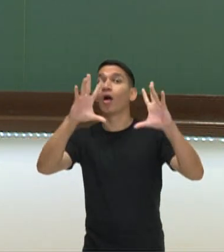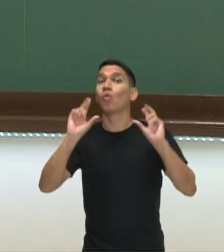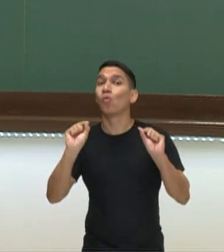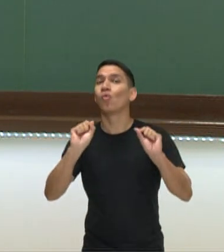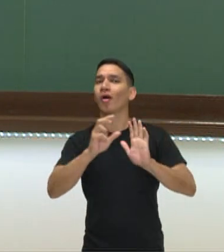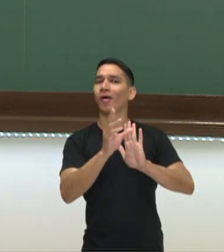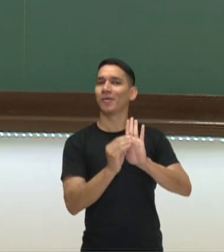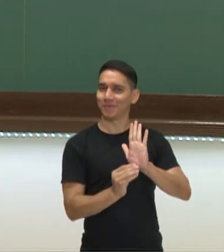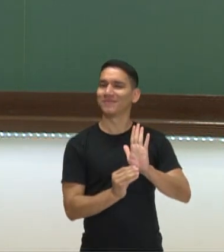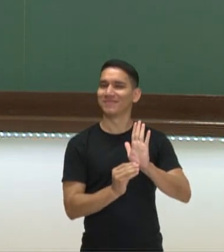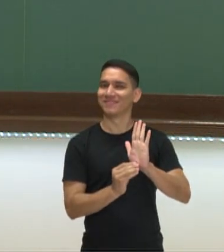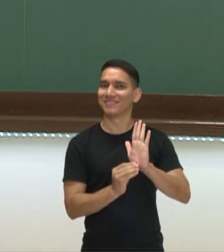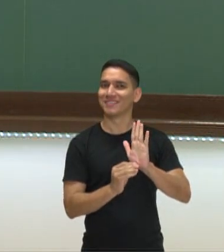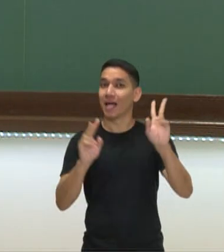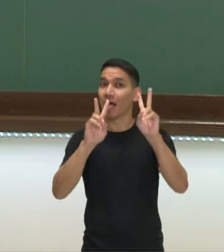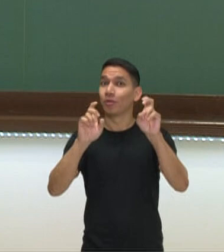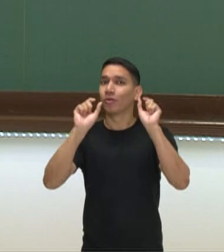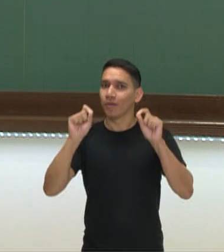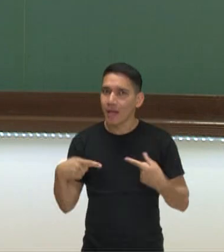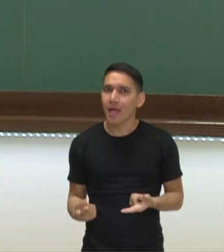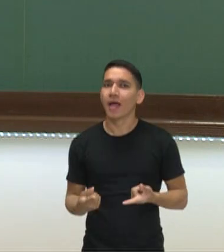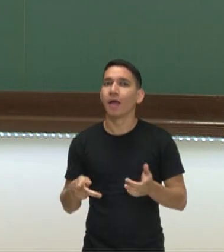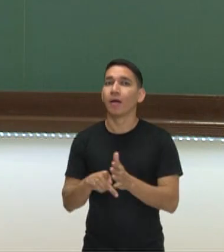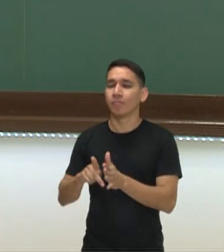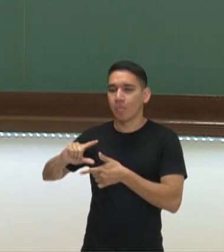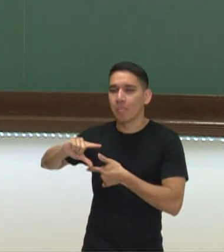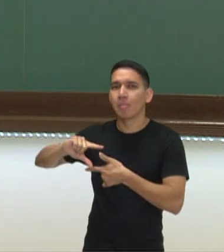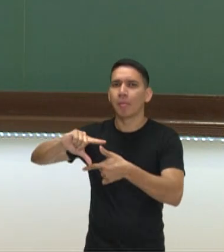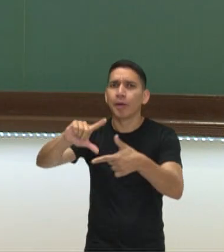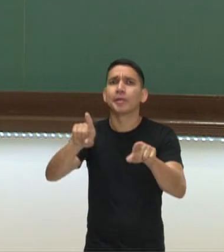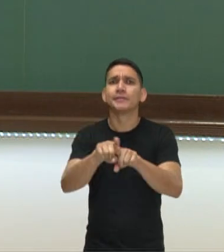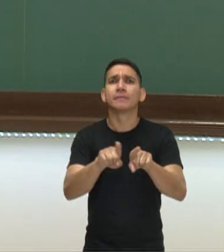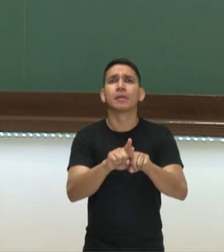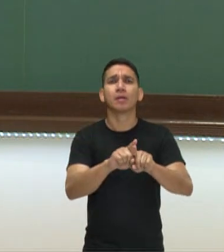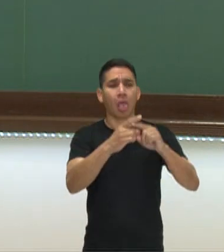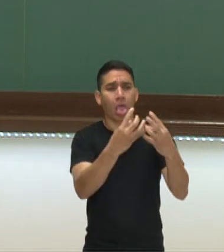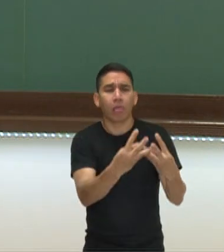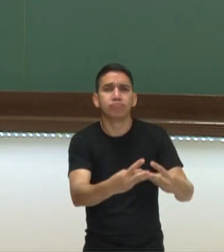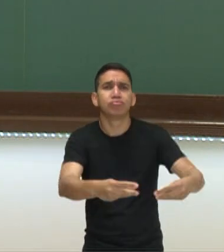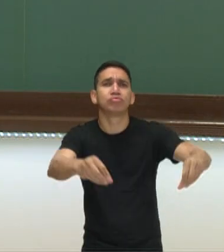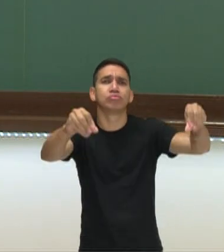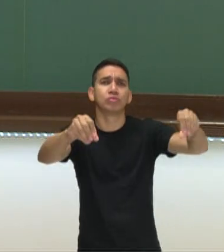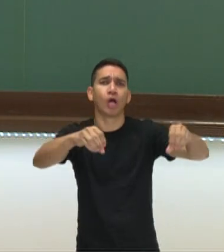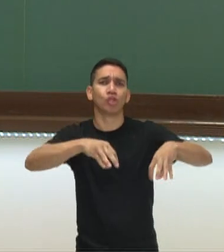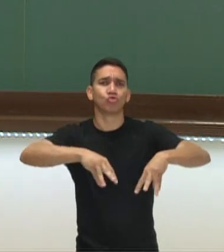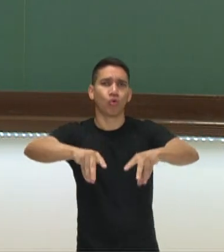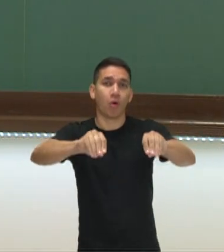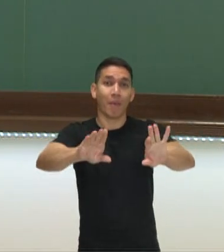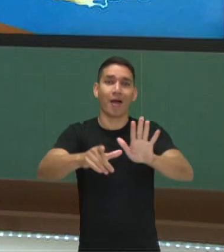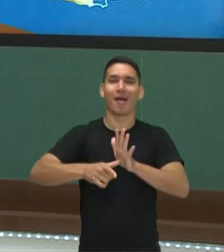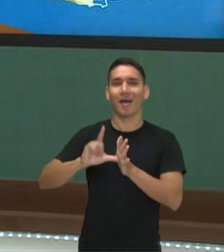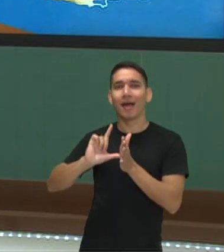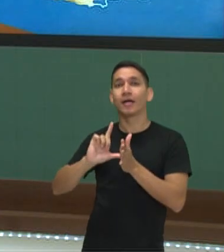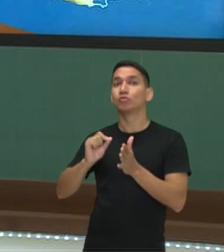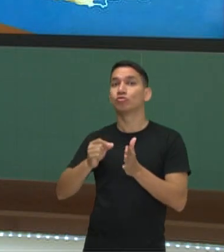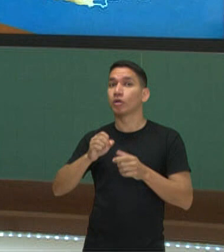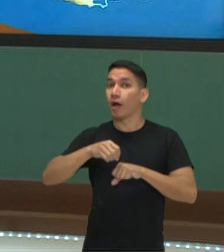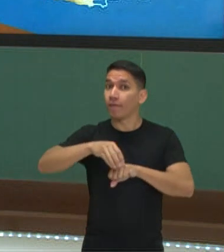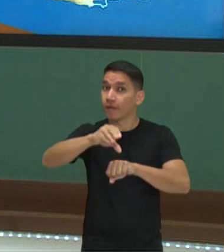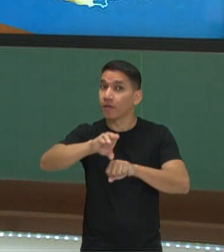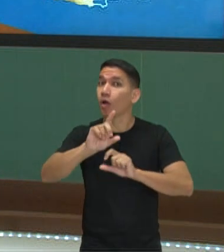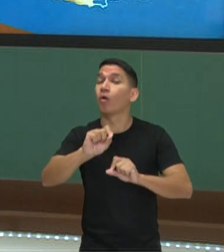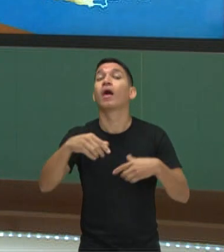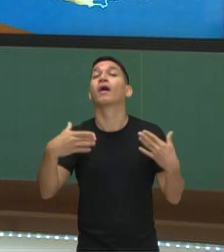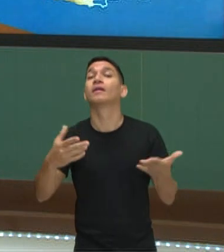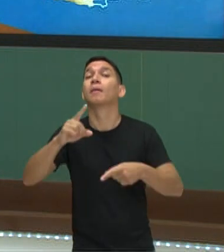conteúdos. Nós vamos falar de conservação e degradação do solo. Mas antes disso, vamos para os nossos recadinhos? Cadê